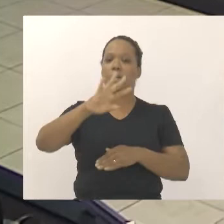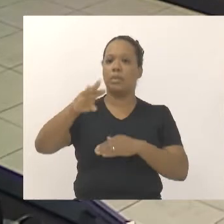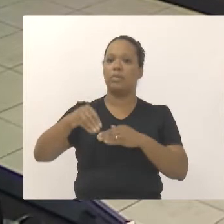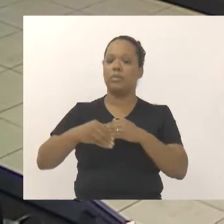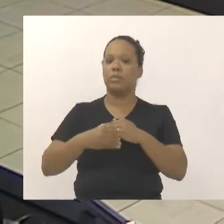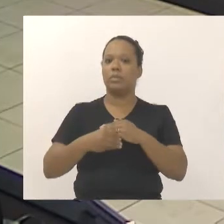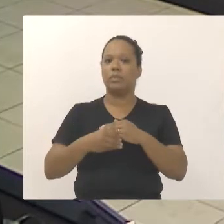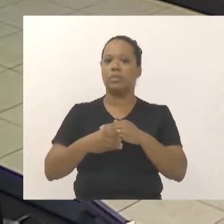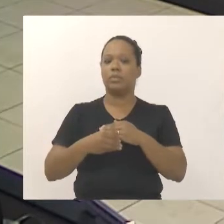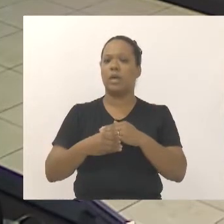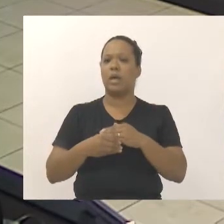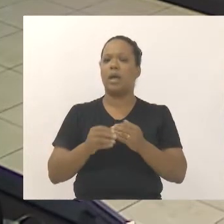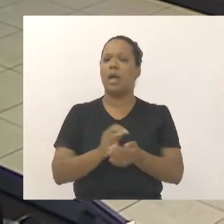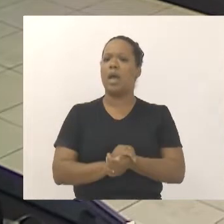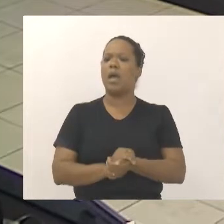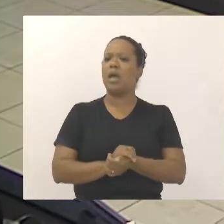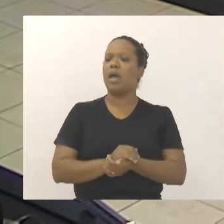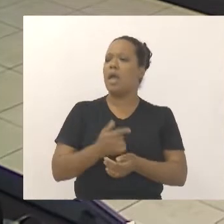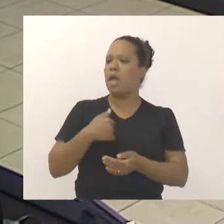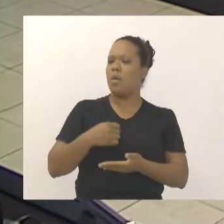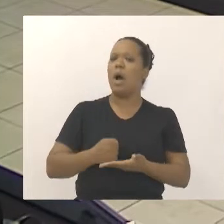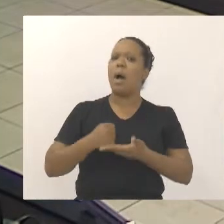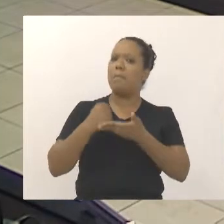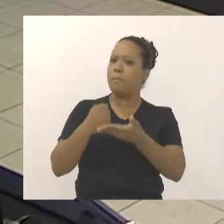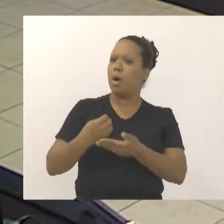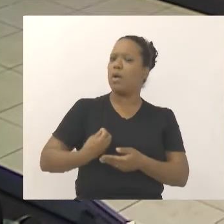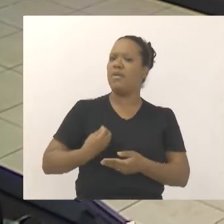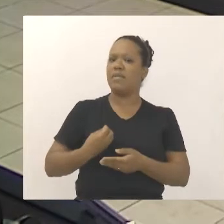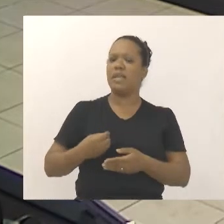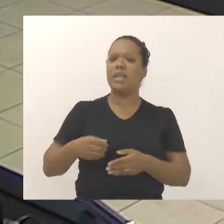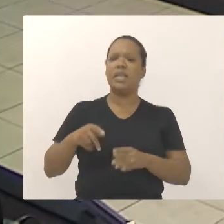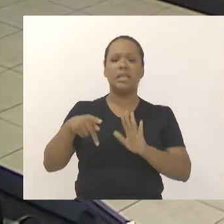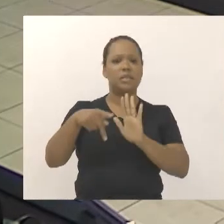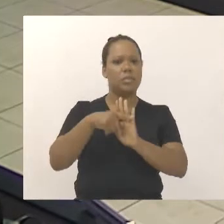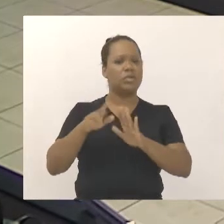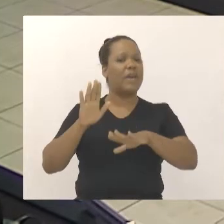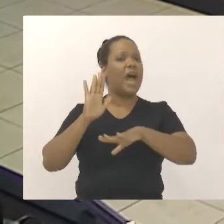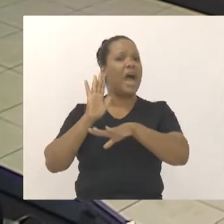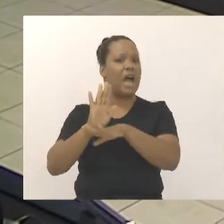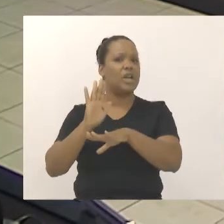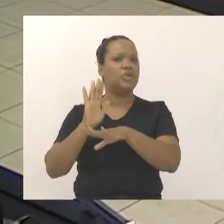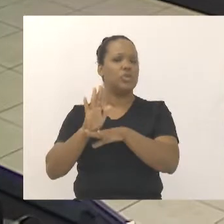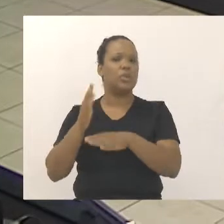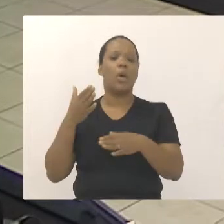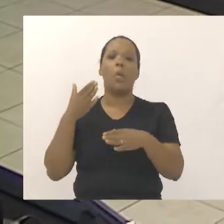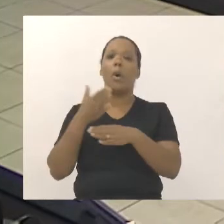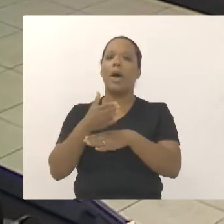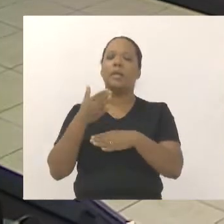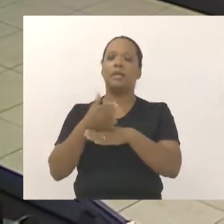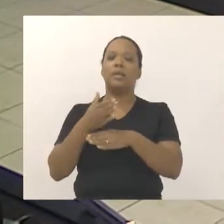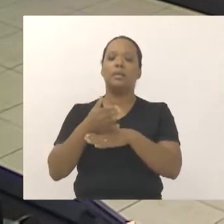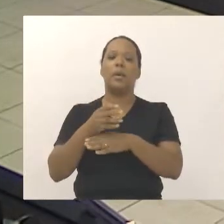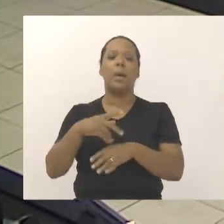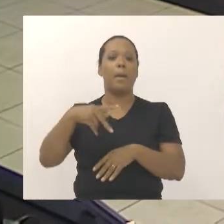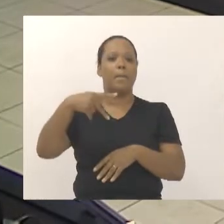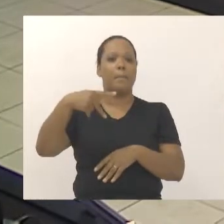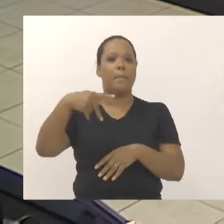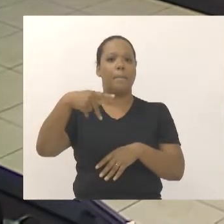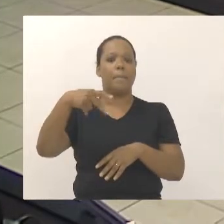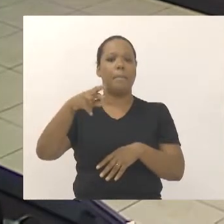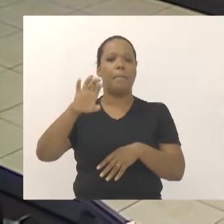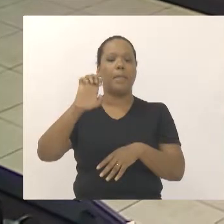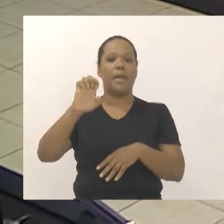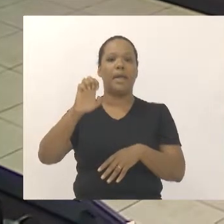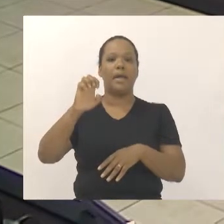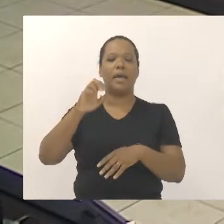sou de comunidade, sou em favor da vida e esse projeto vem ajudar a colaborar o atendimento do pré-natal até o